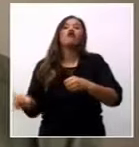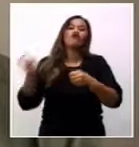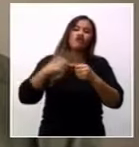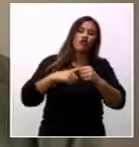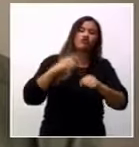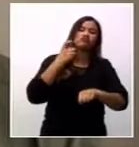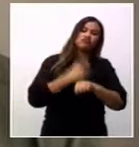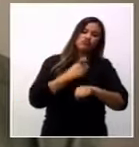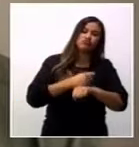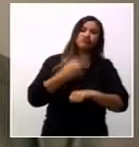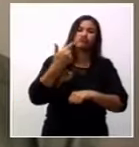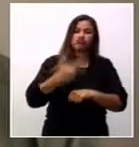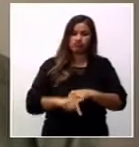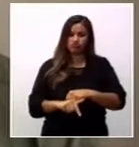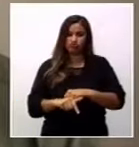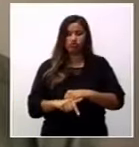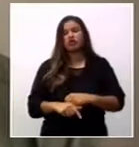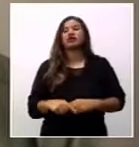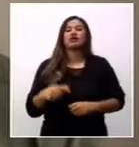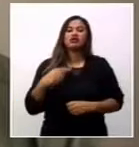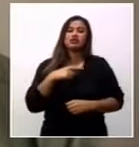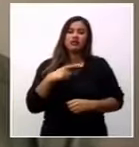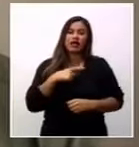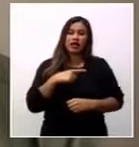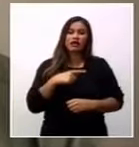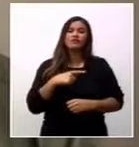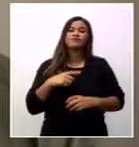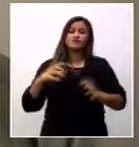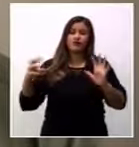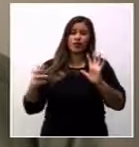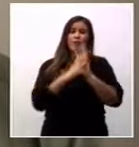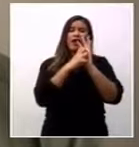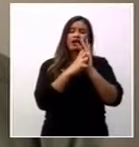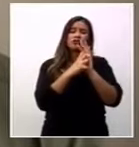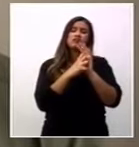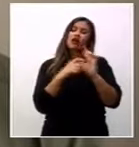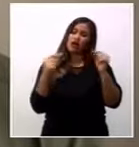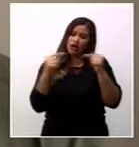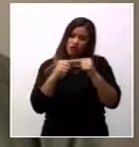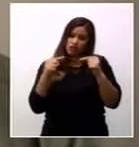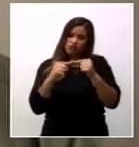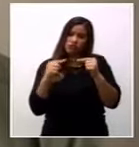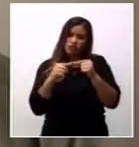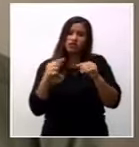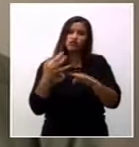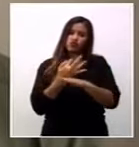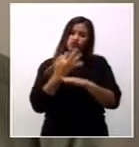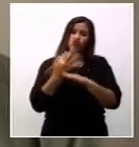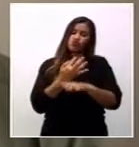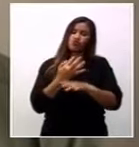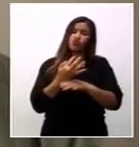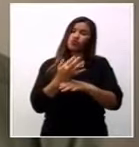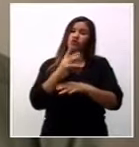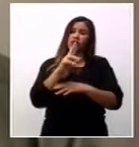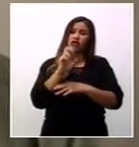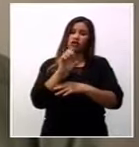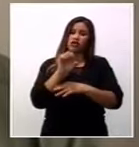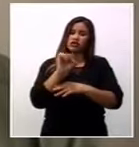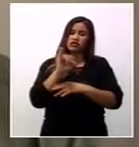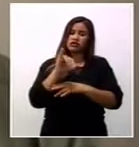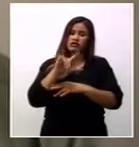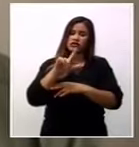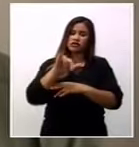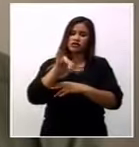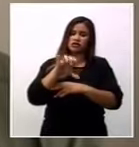desastres, a gente também usa o termo da resiliência, só que se a comunidade voltar àquele estado